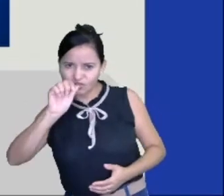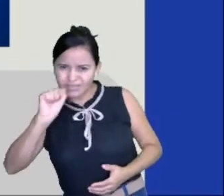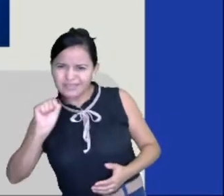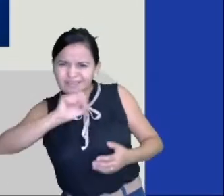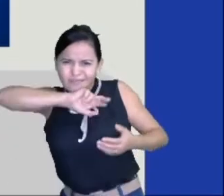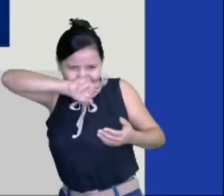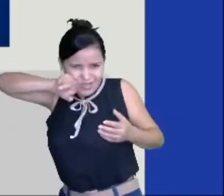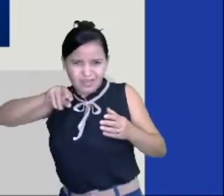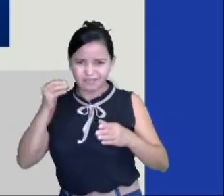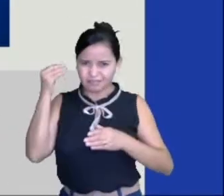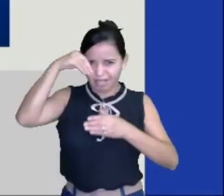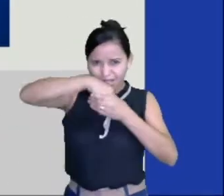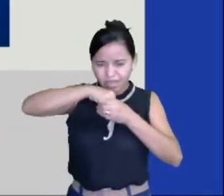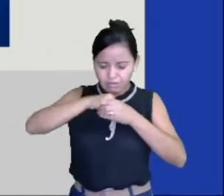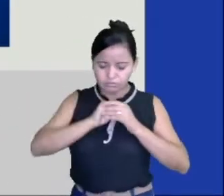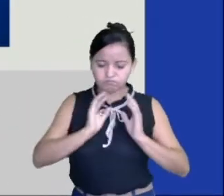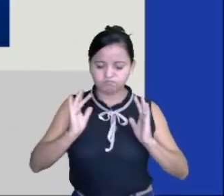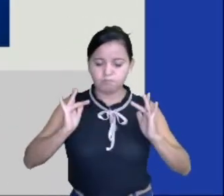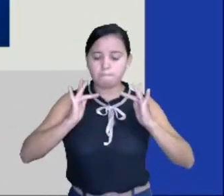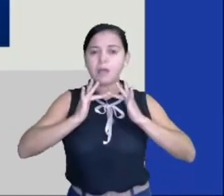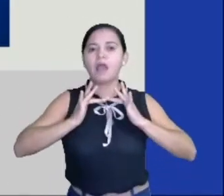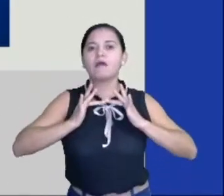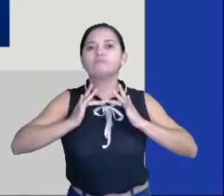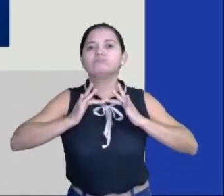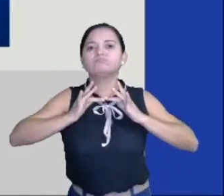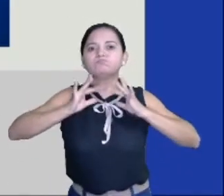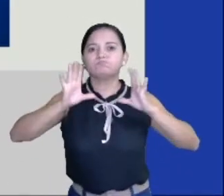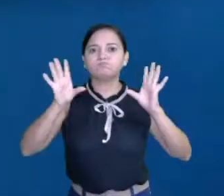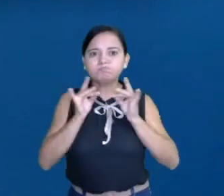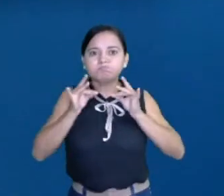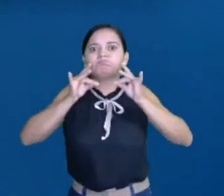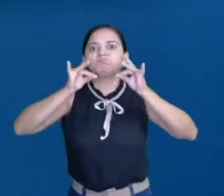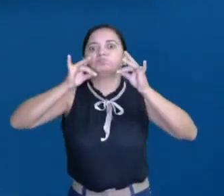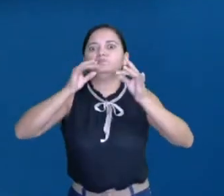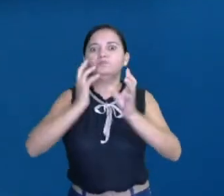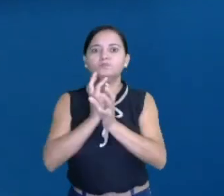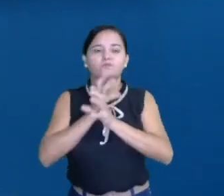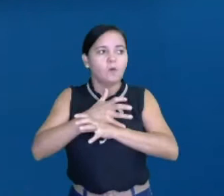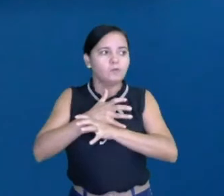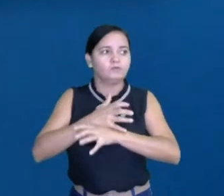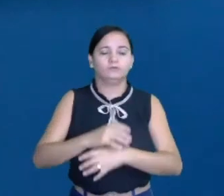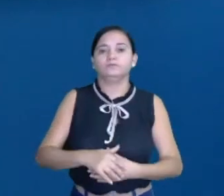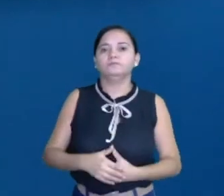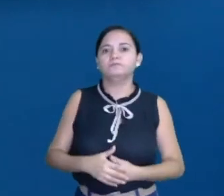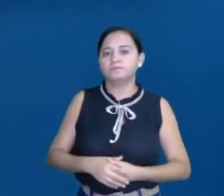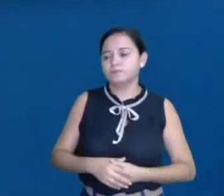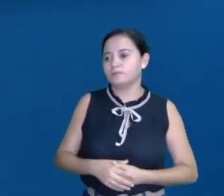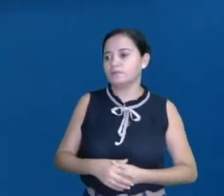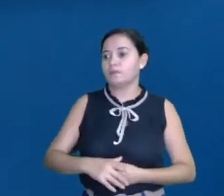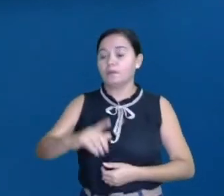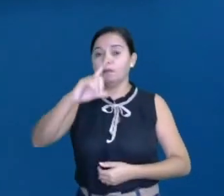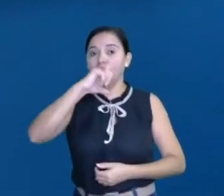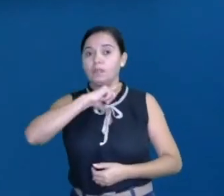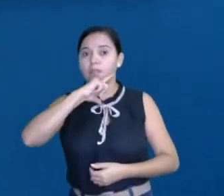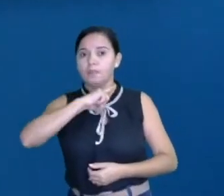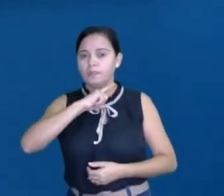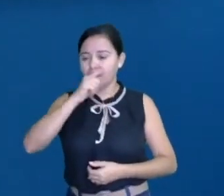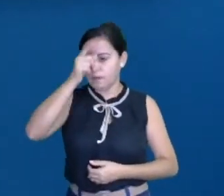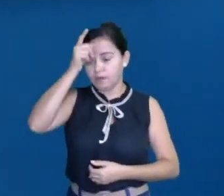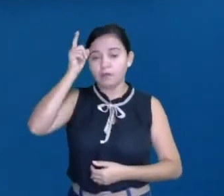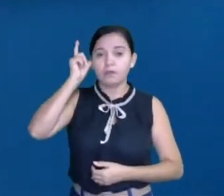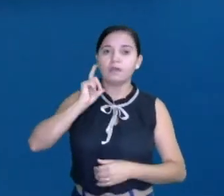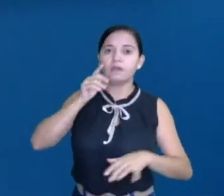reduzir o impacto entre os ossos, tá bem? Então, muitos problemas de articulação acontecem devido ao